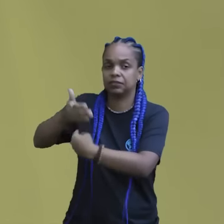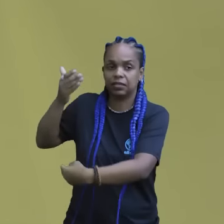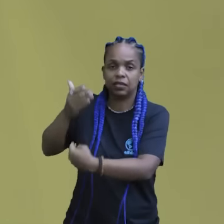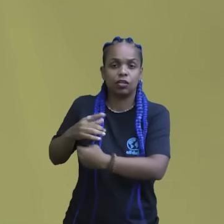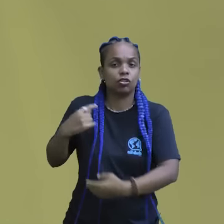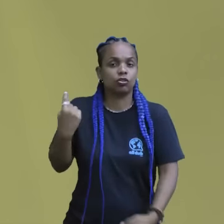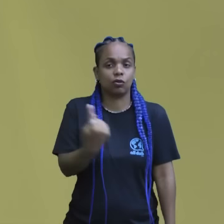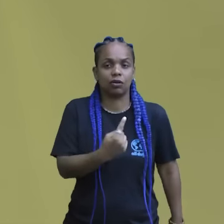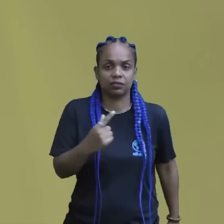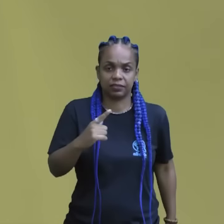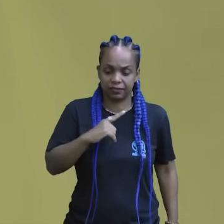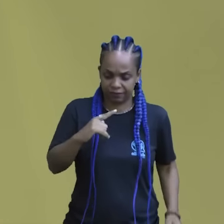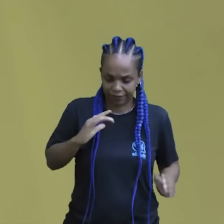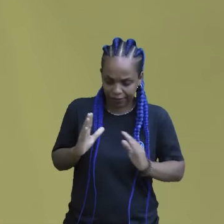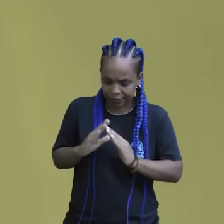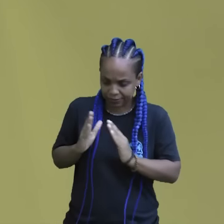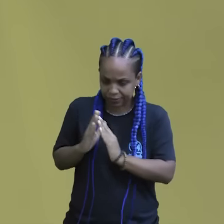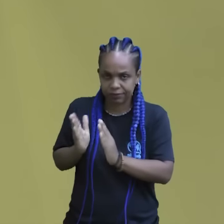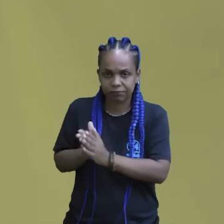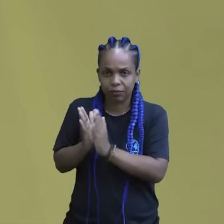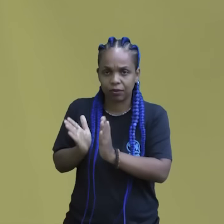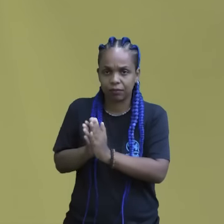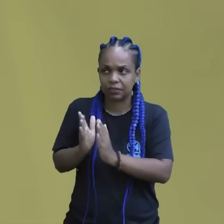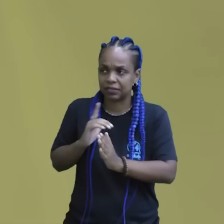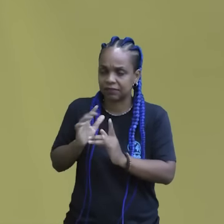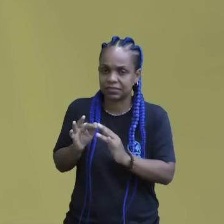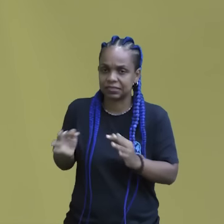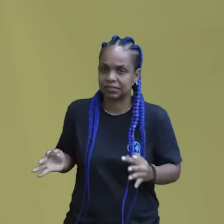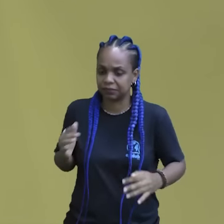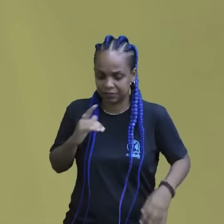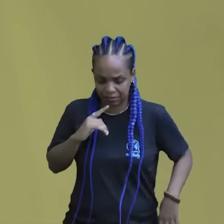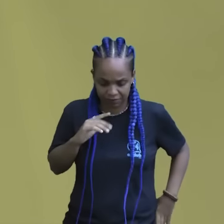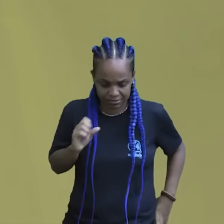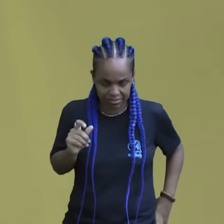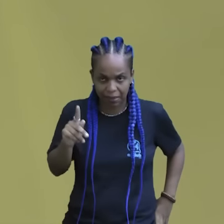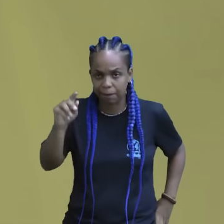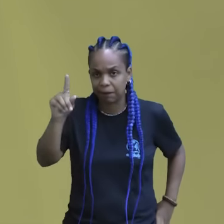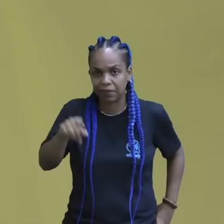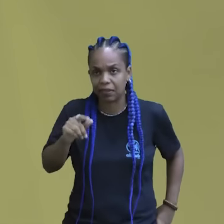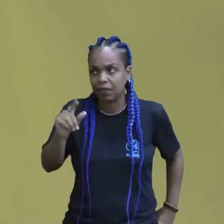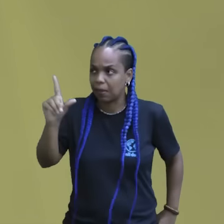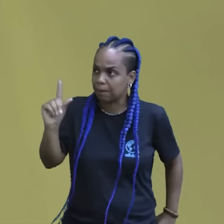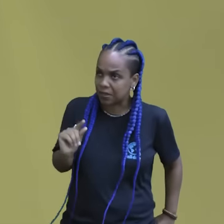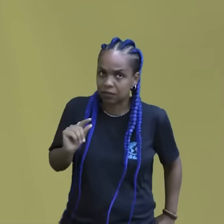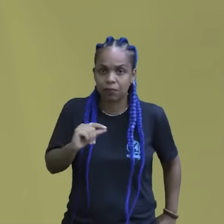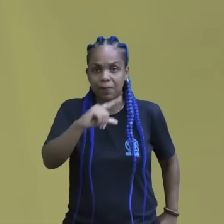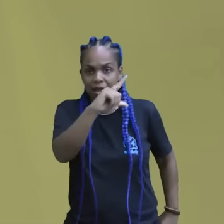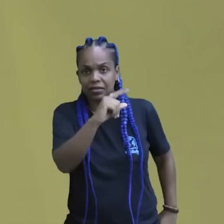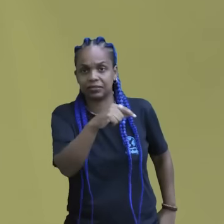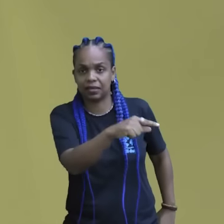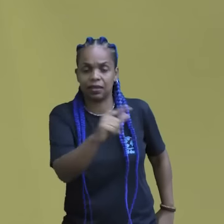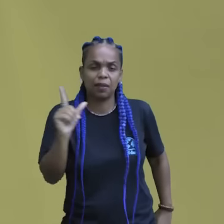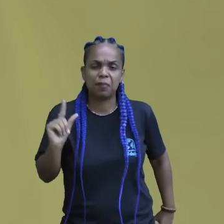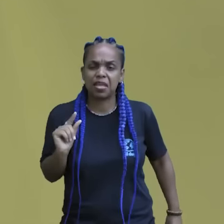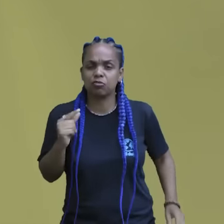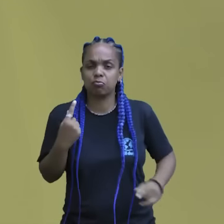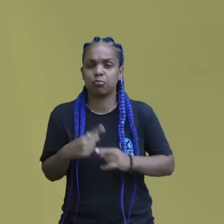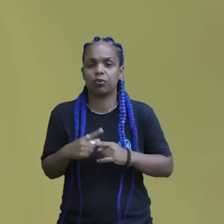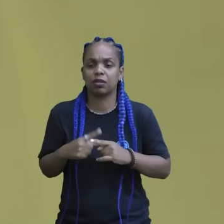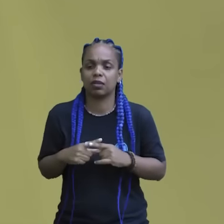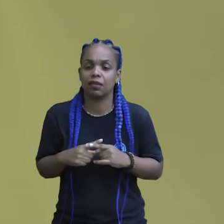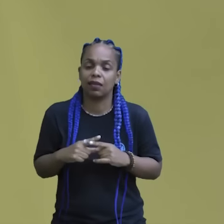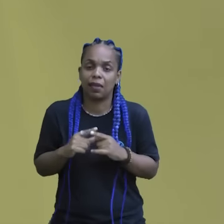e é mais. É menos porque, em geral, é menor, com muito menos acomodações. É mais porque a cobertura